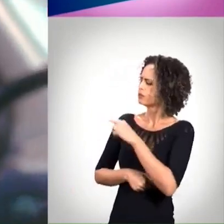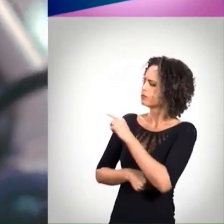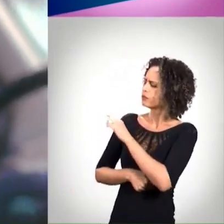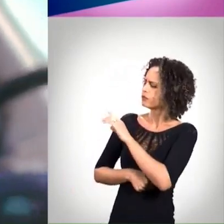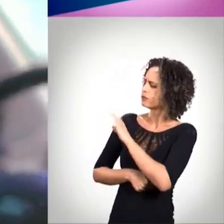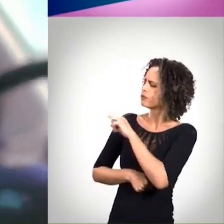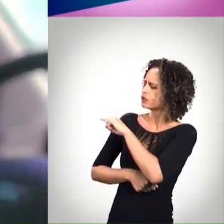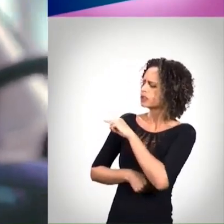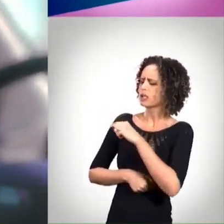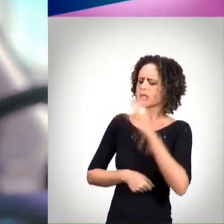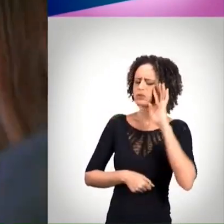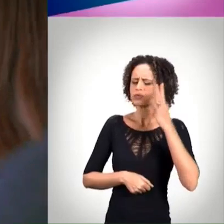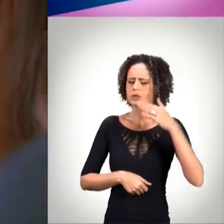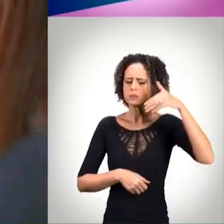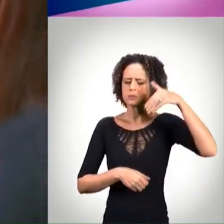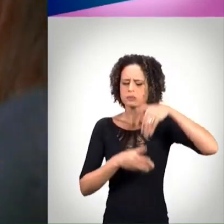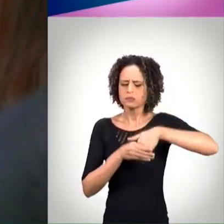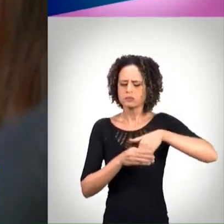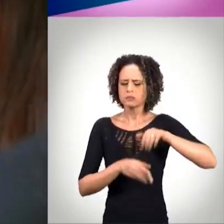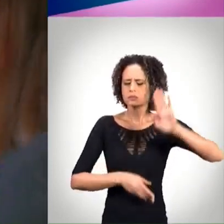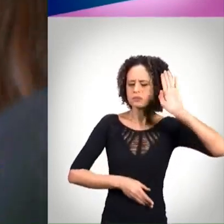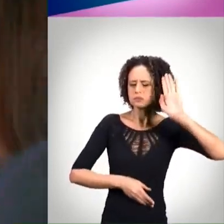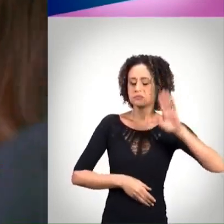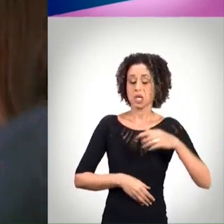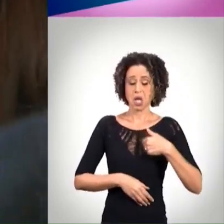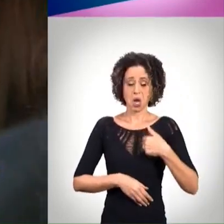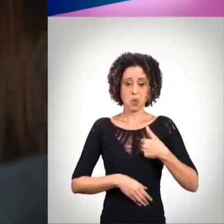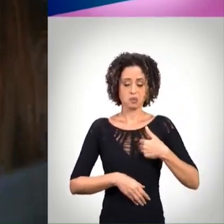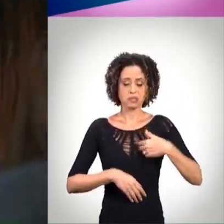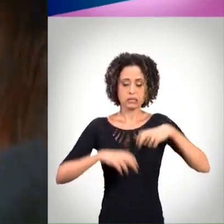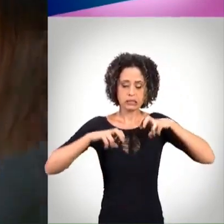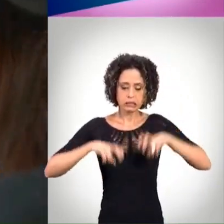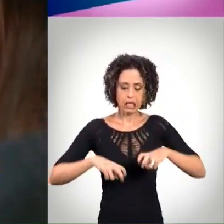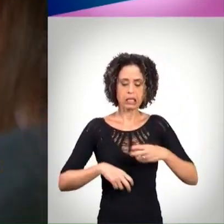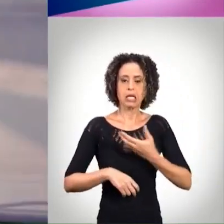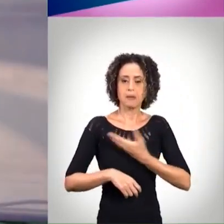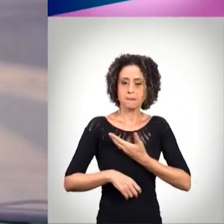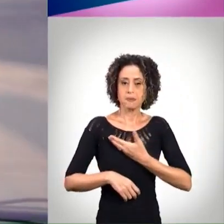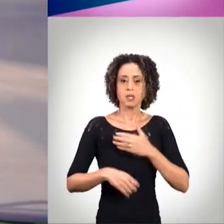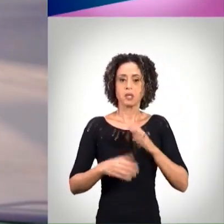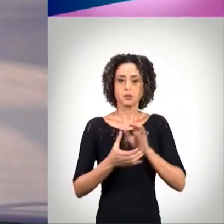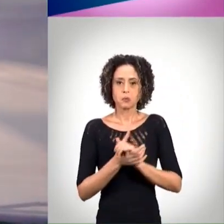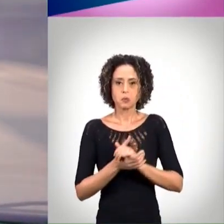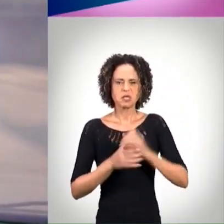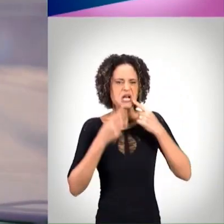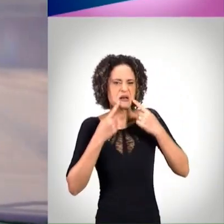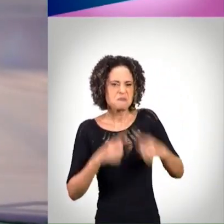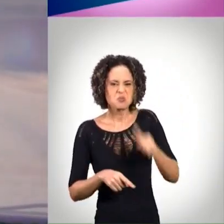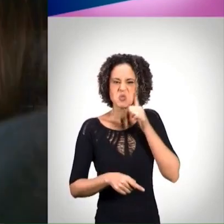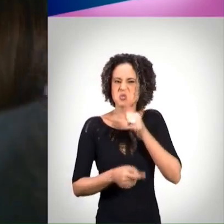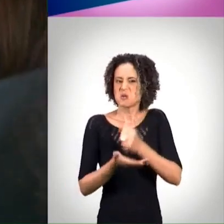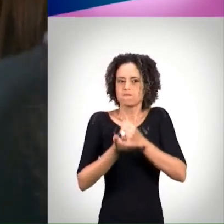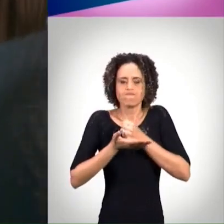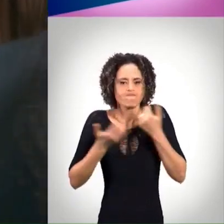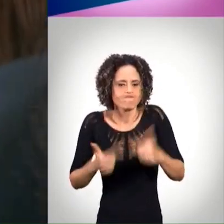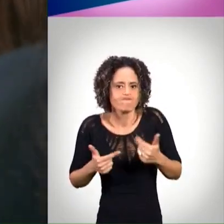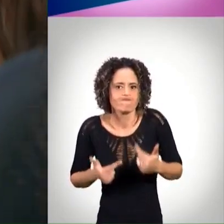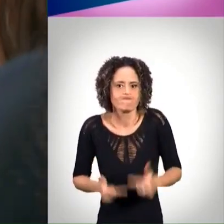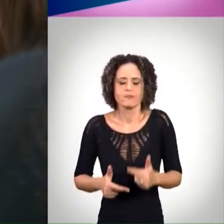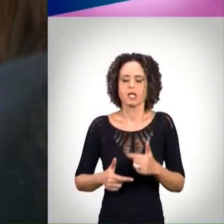O que fez você entrar na política? Eu sentada com meu marido e com um amigo reclamando que as mulheres não têm apoio, não